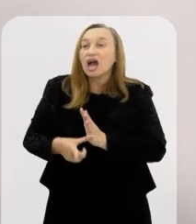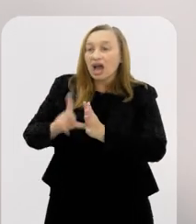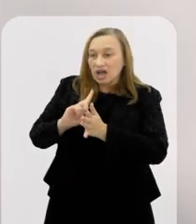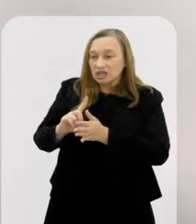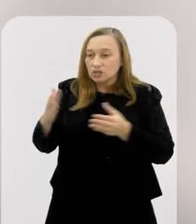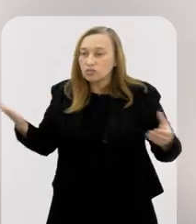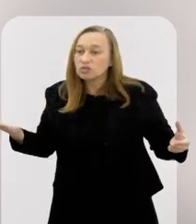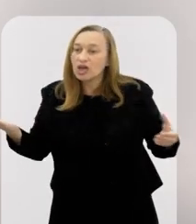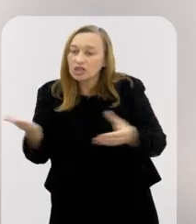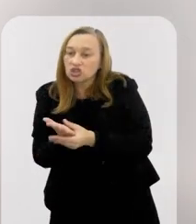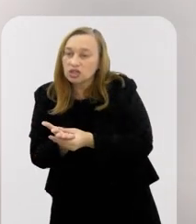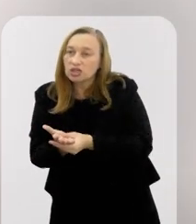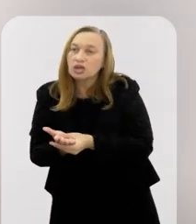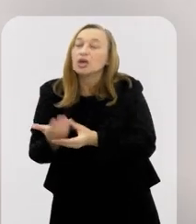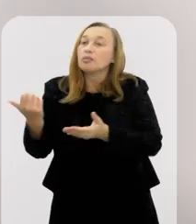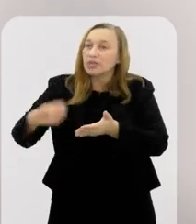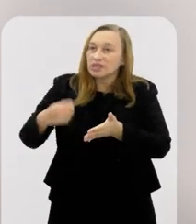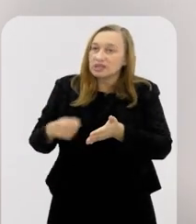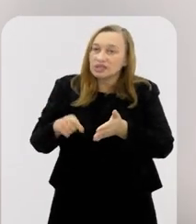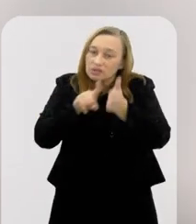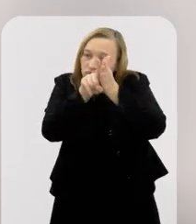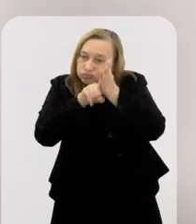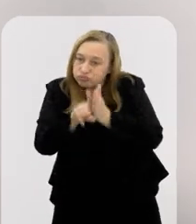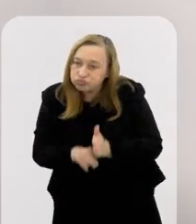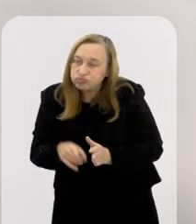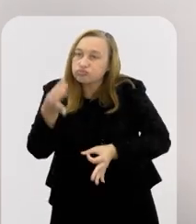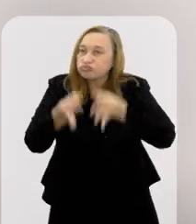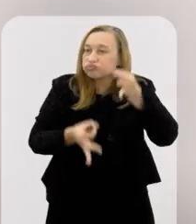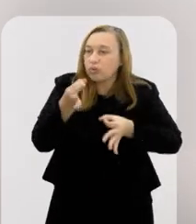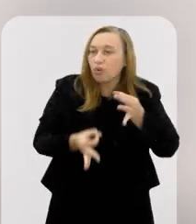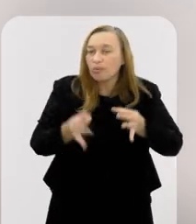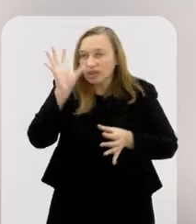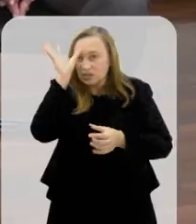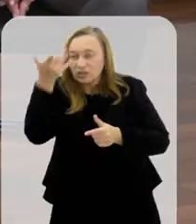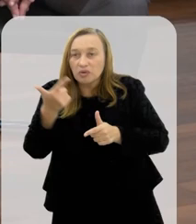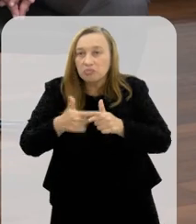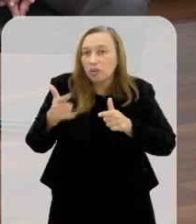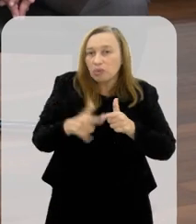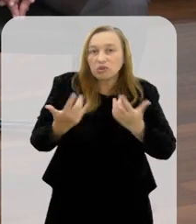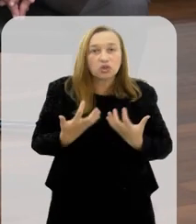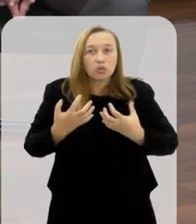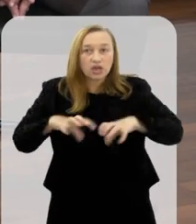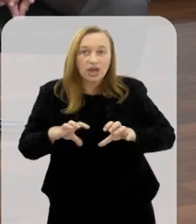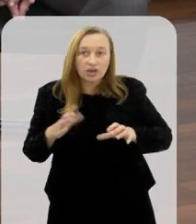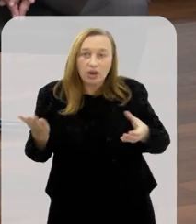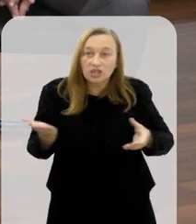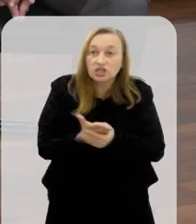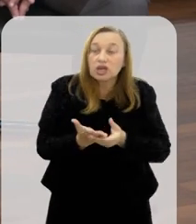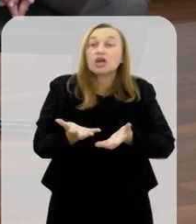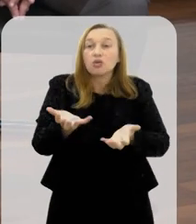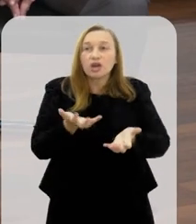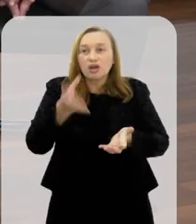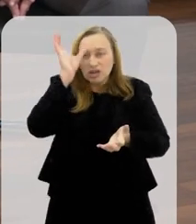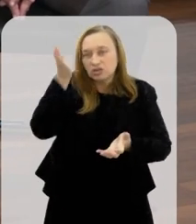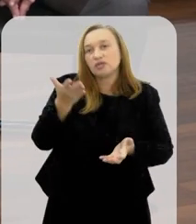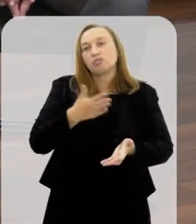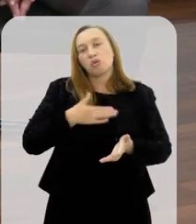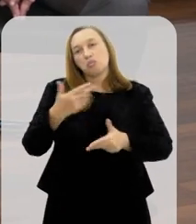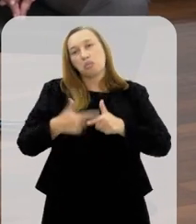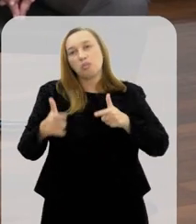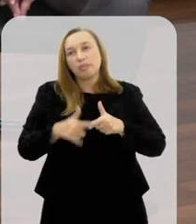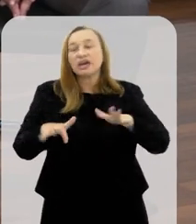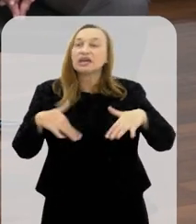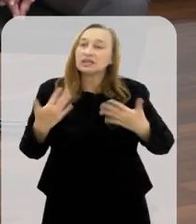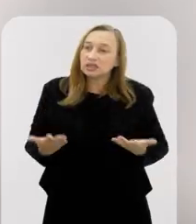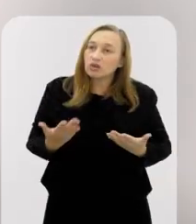ajuizar uma ação eu procuro sempre esgotar as esferas administrativas de solução daquele problema assim eu não quero ajuizar uma ação eu quero resolver o meu